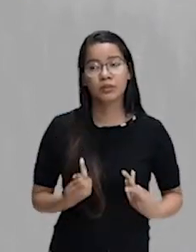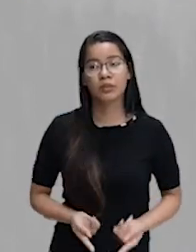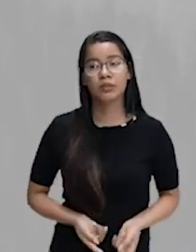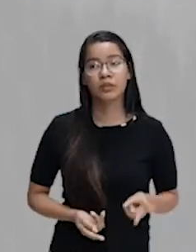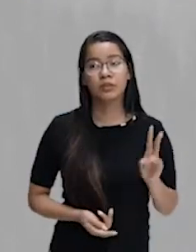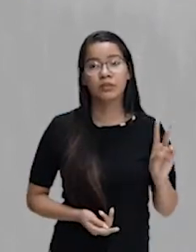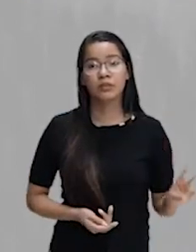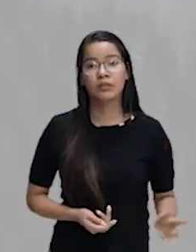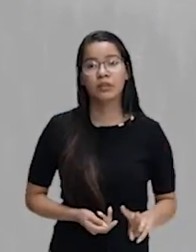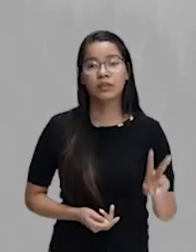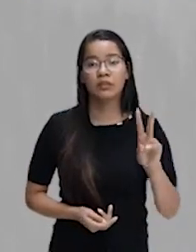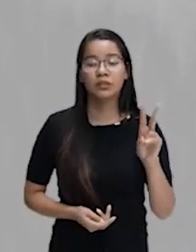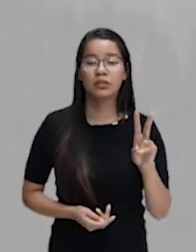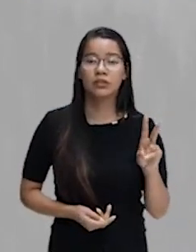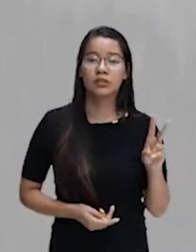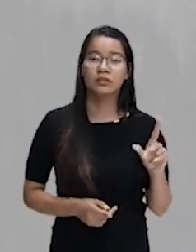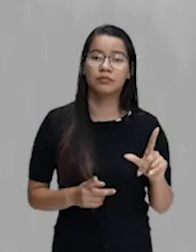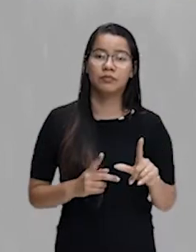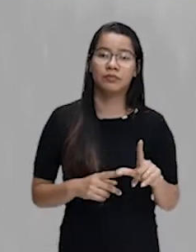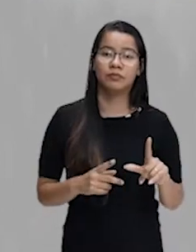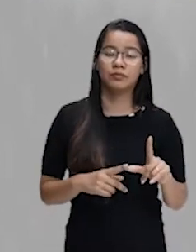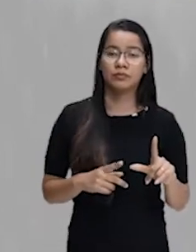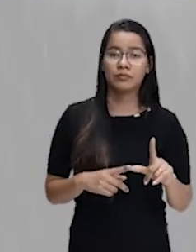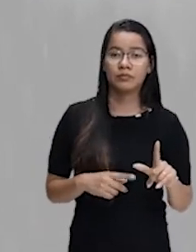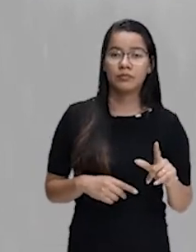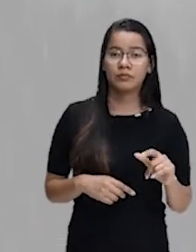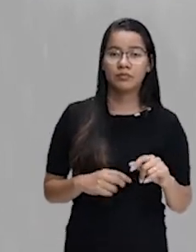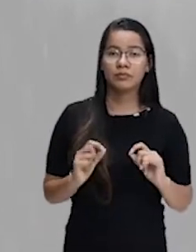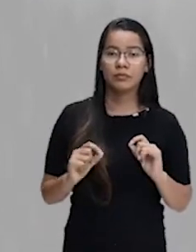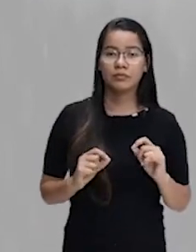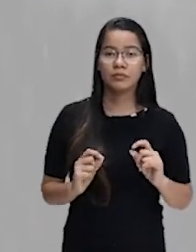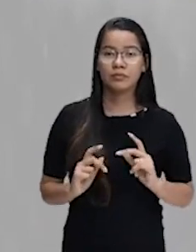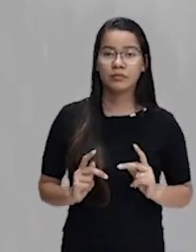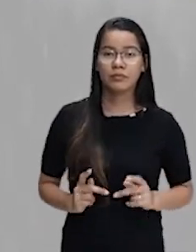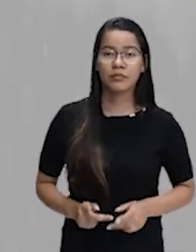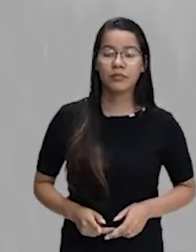que valoriza o letramento, que valoriza